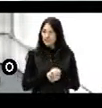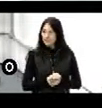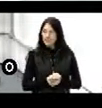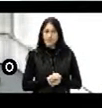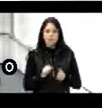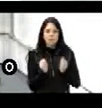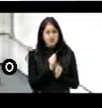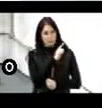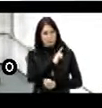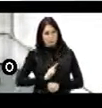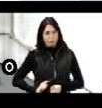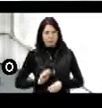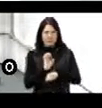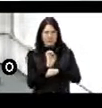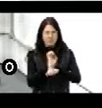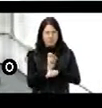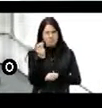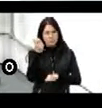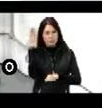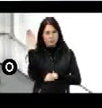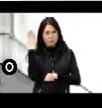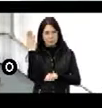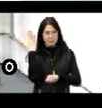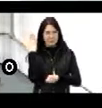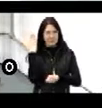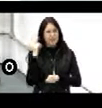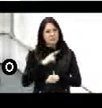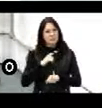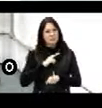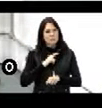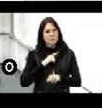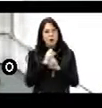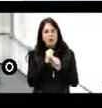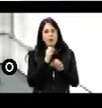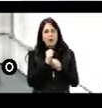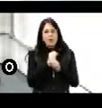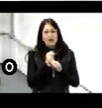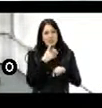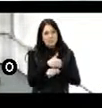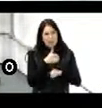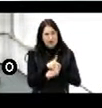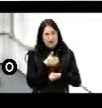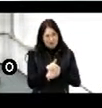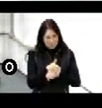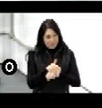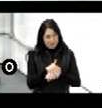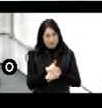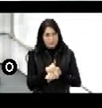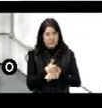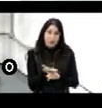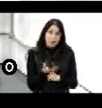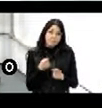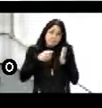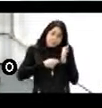governo estadual, ainda na época do orçamento participativo, que a gente pudesse, então, efetivar isso.